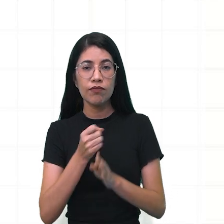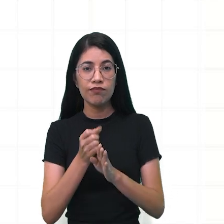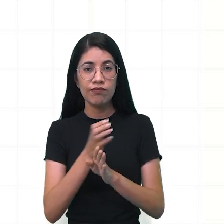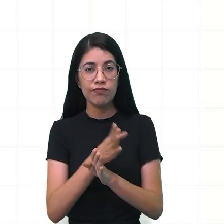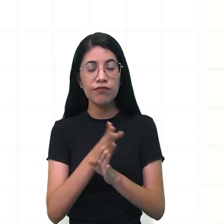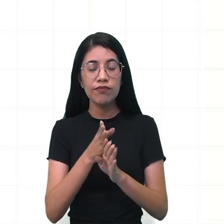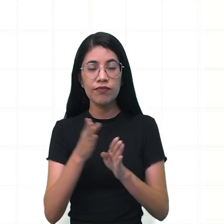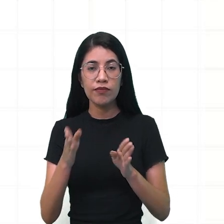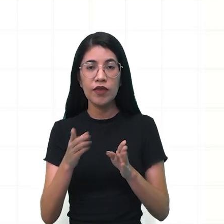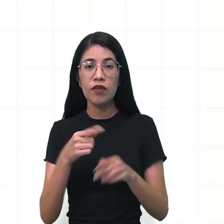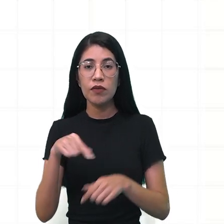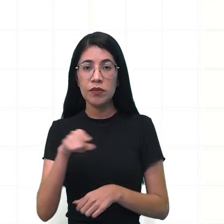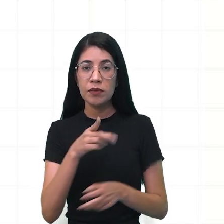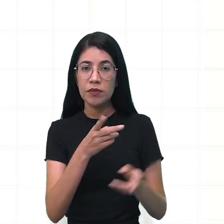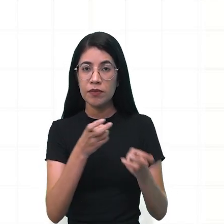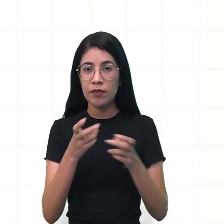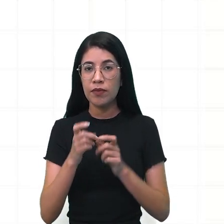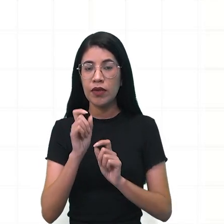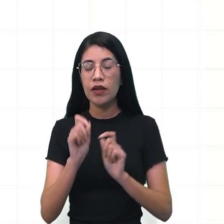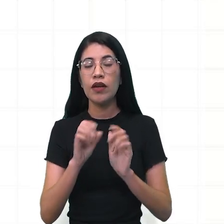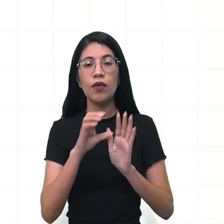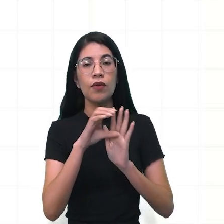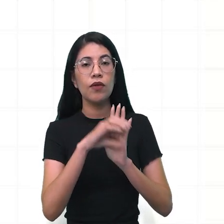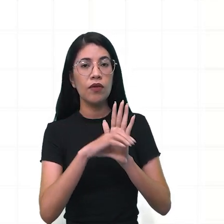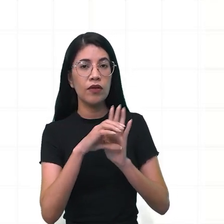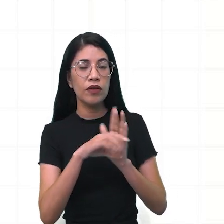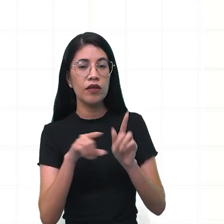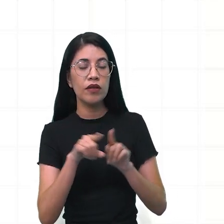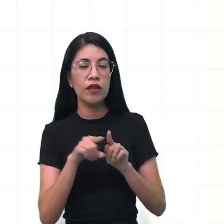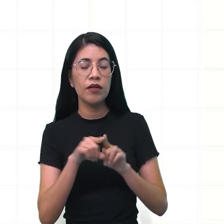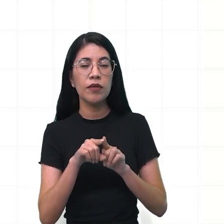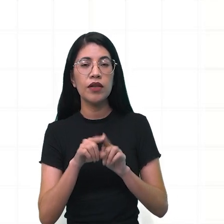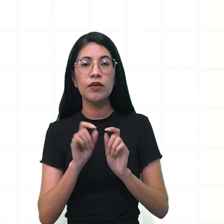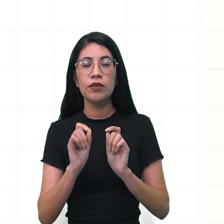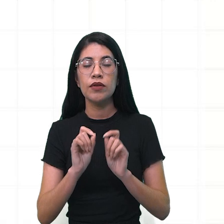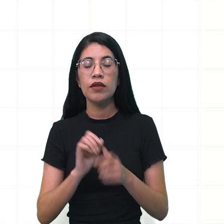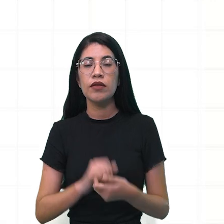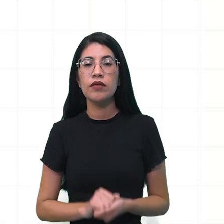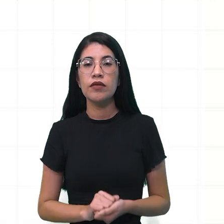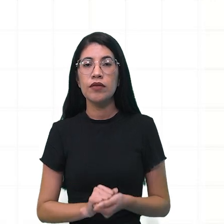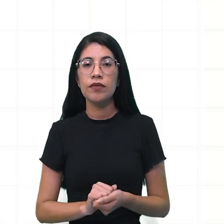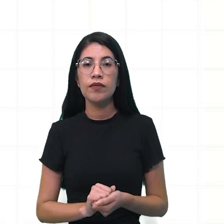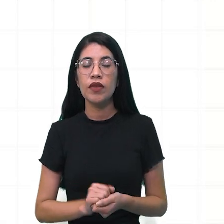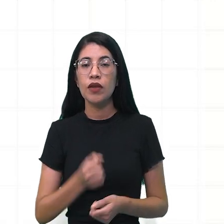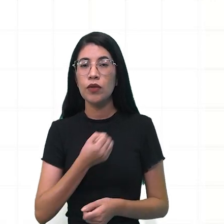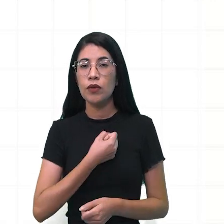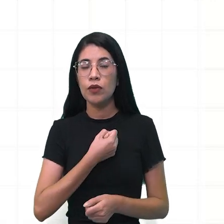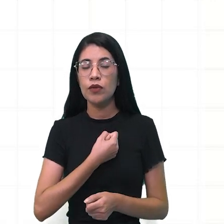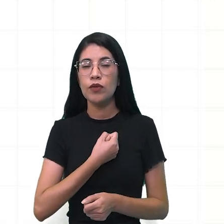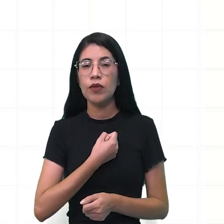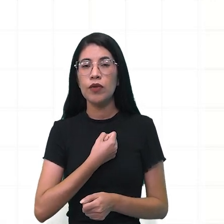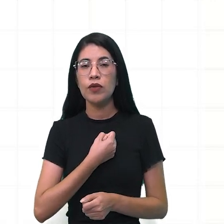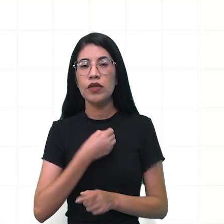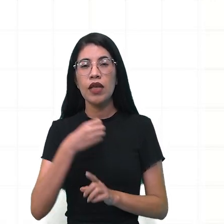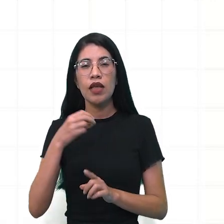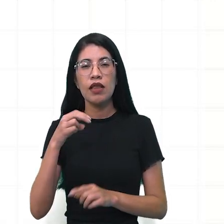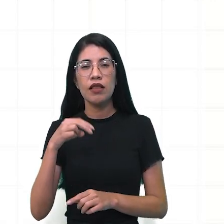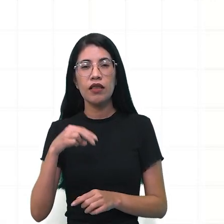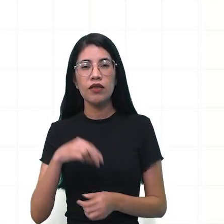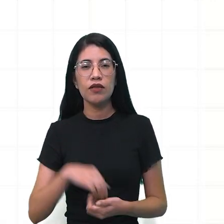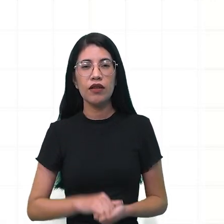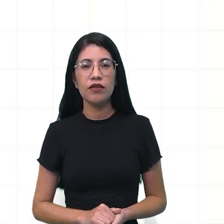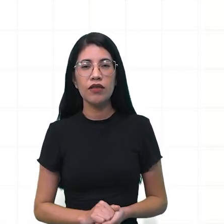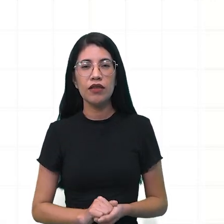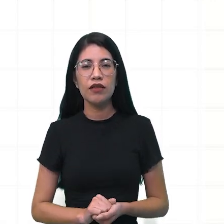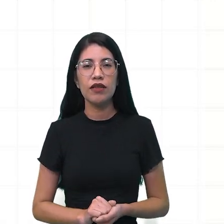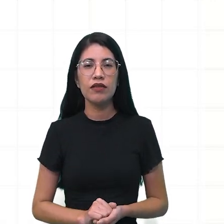Então, vocês viram que nós temos o conceito nos números naturais de simétrico e oposto, no conjunto